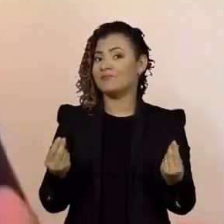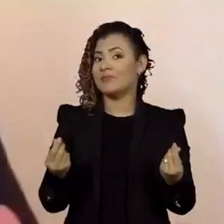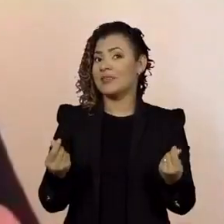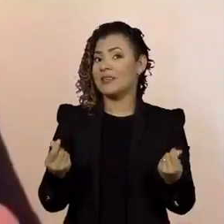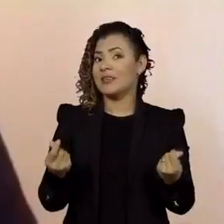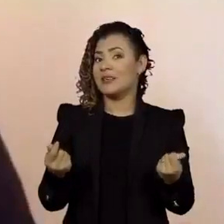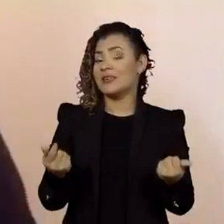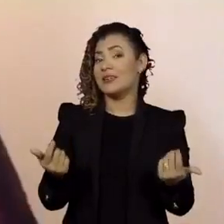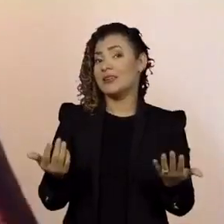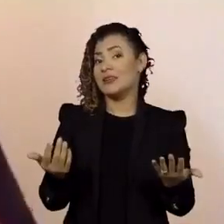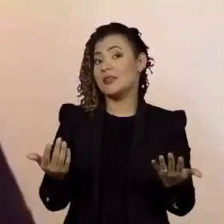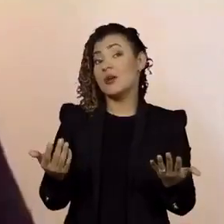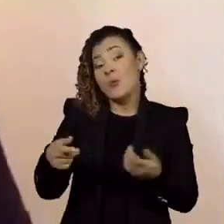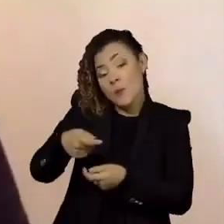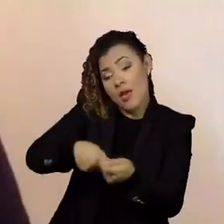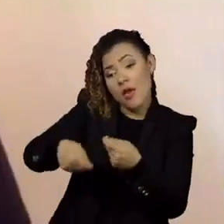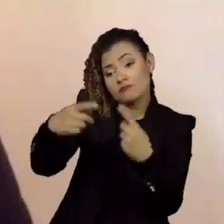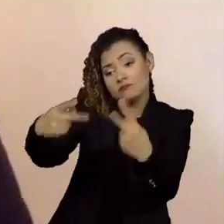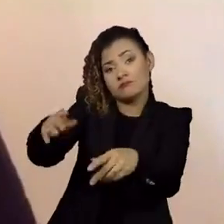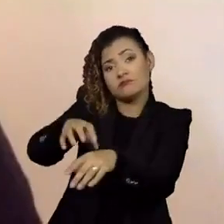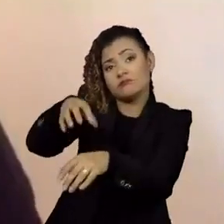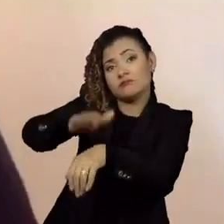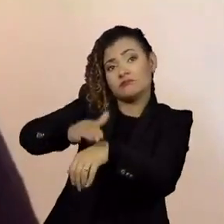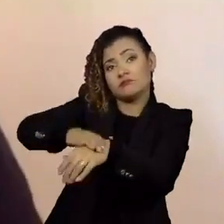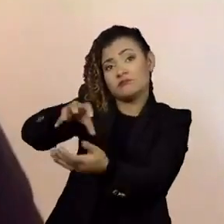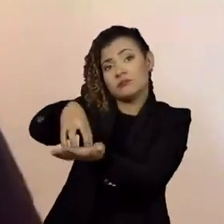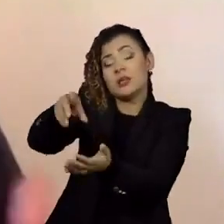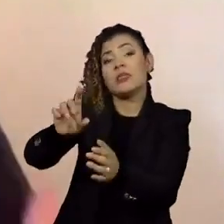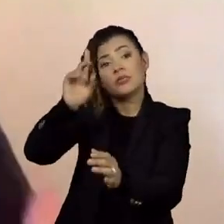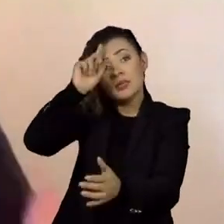o privado e o mercado definam e